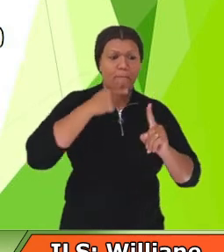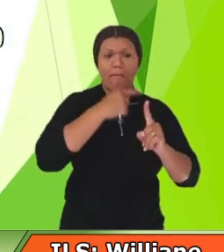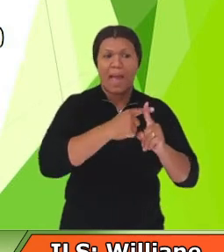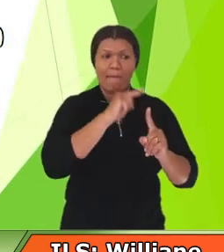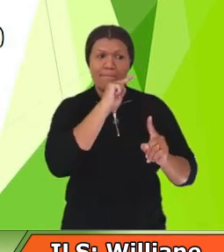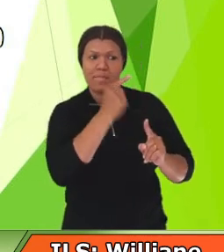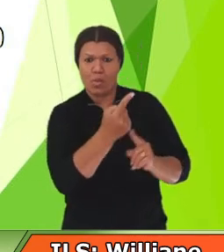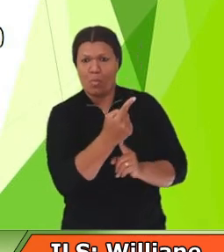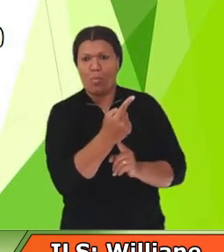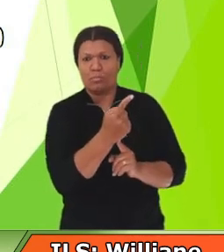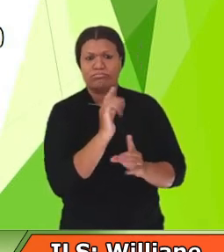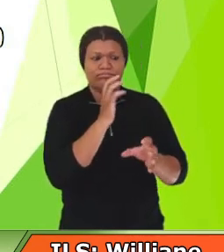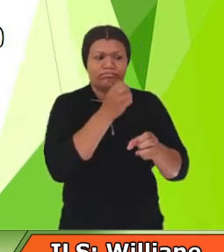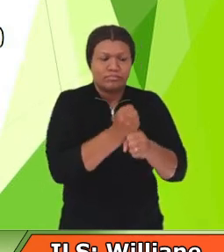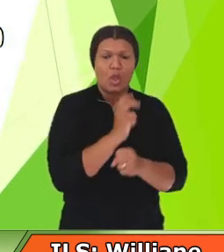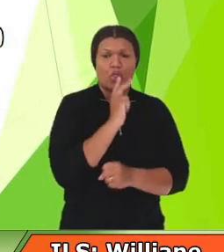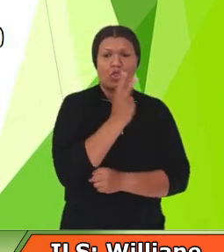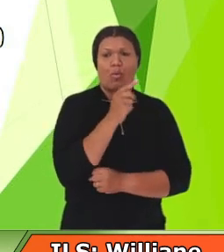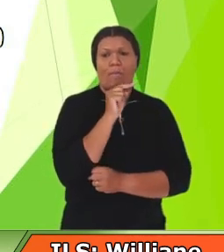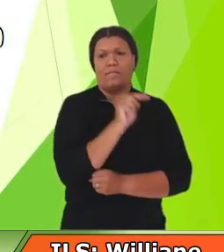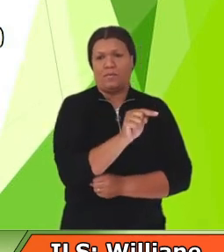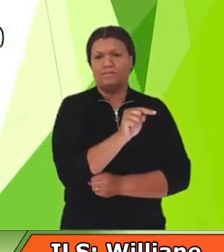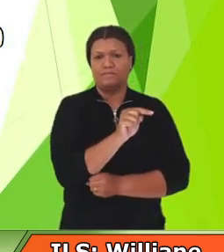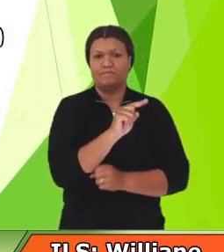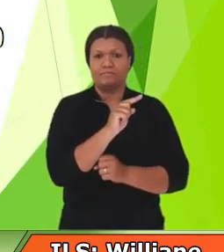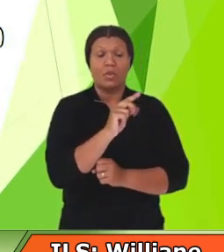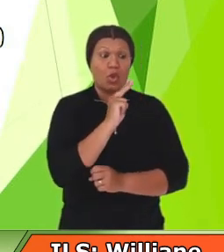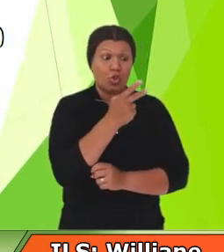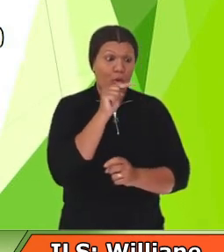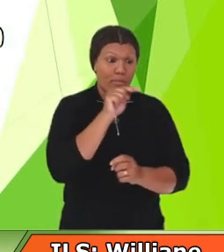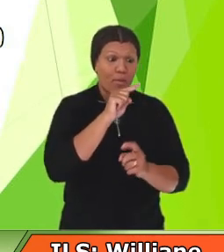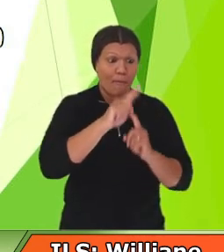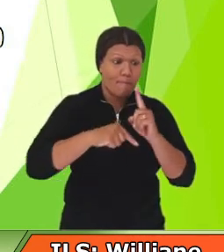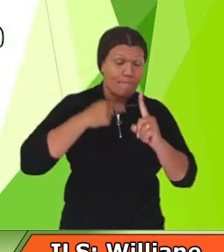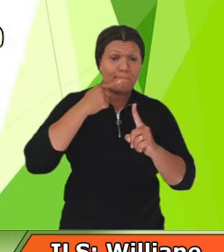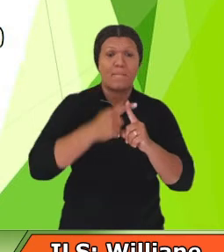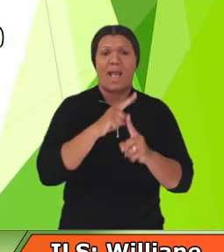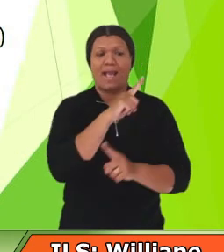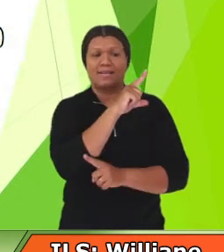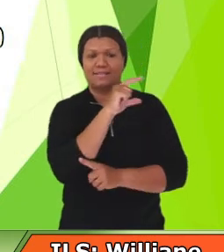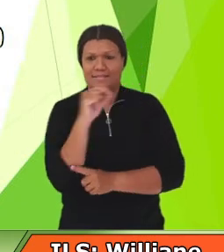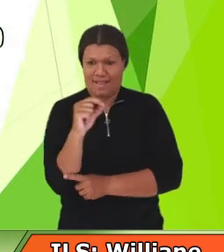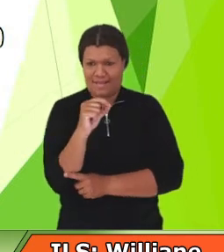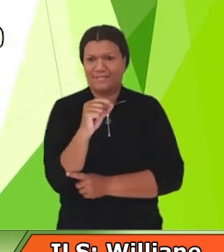1.000, 2.000. 2.000 mais uma centena,